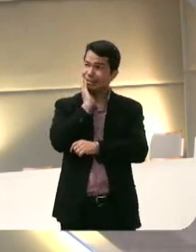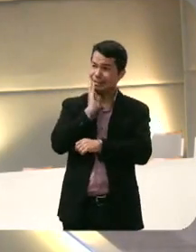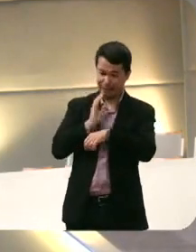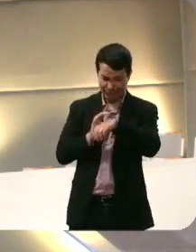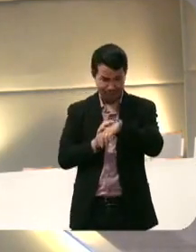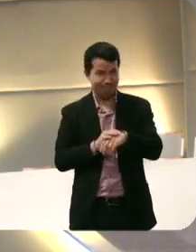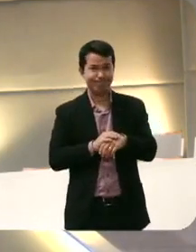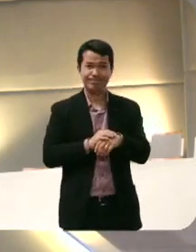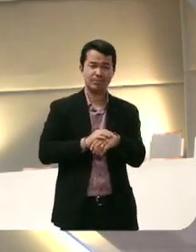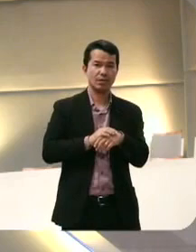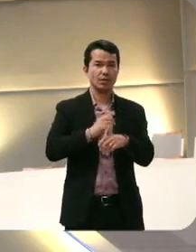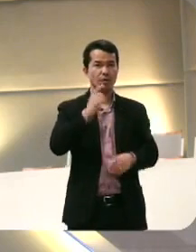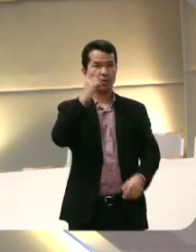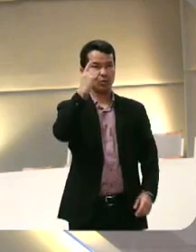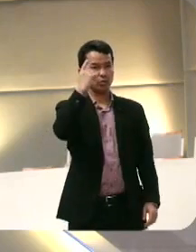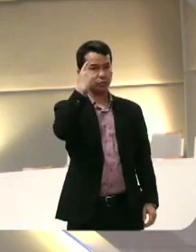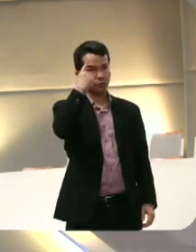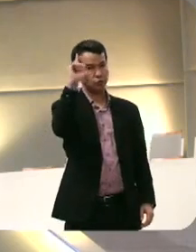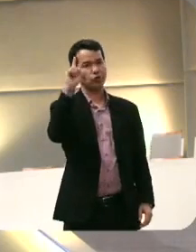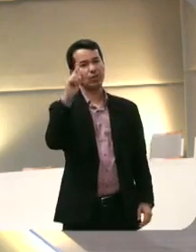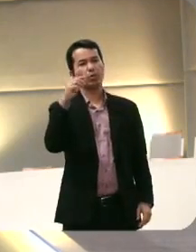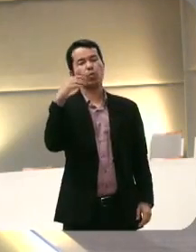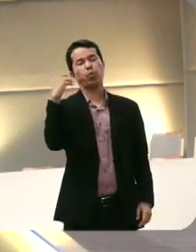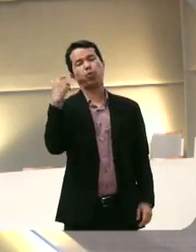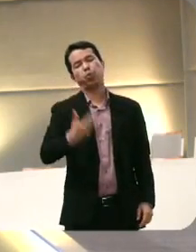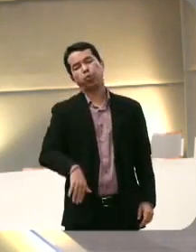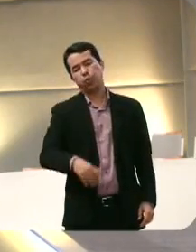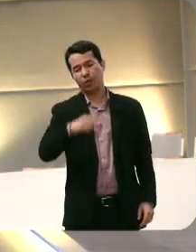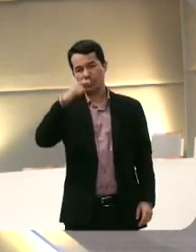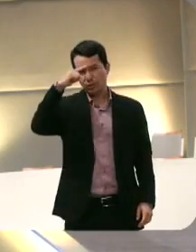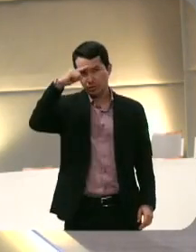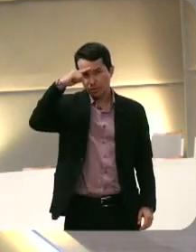E aquele primeiro dia foi arrastado.